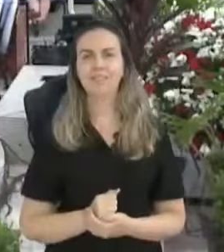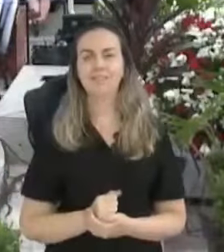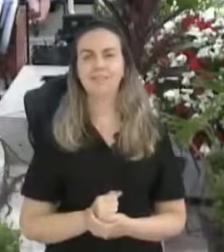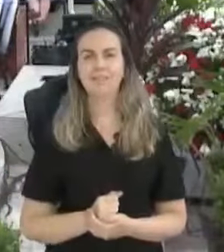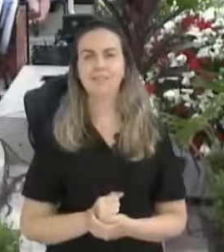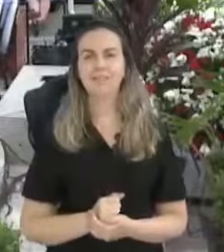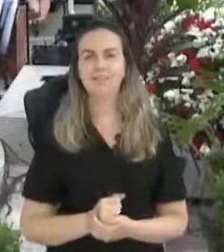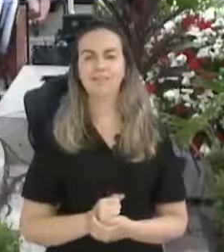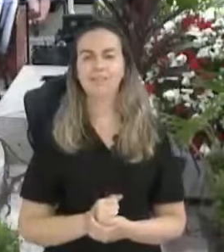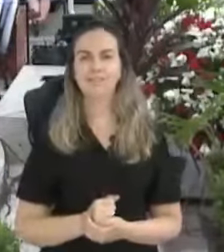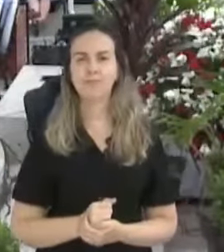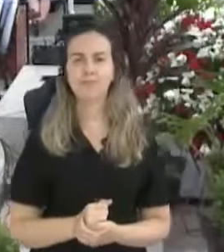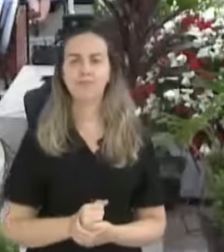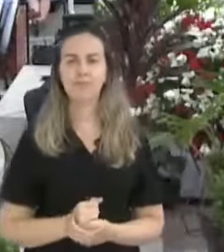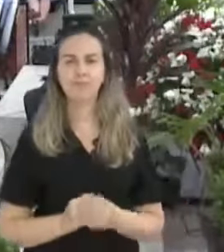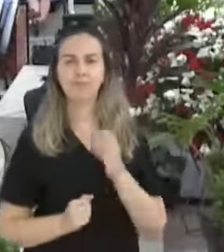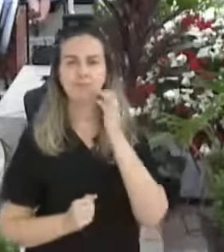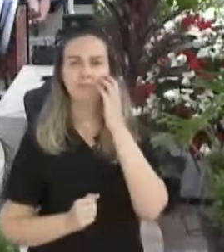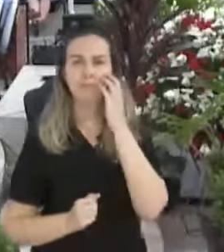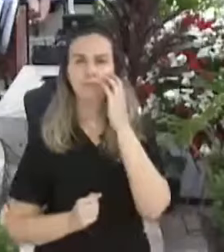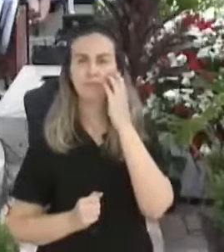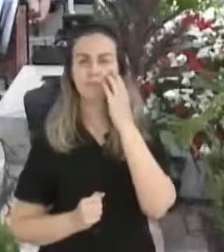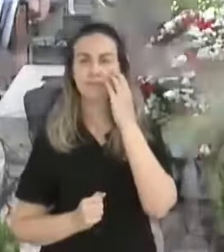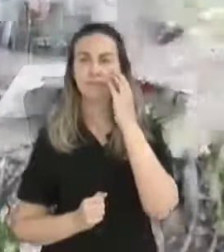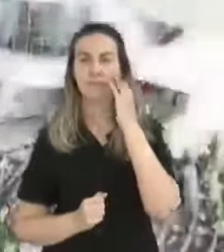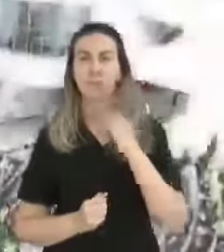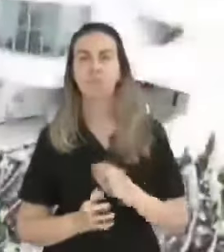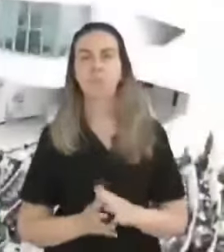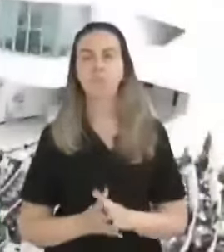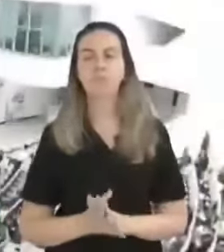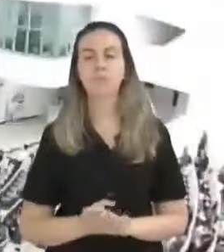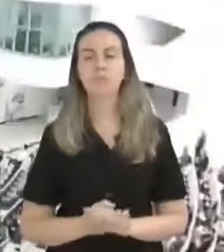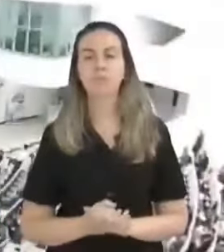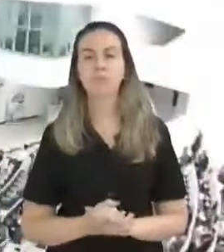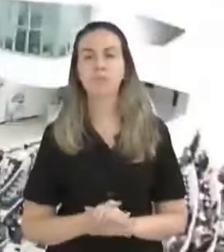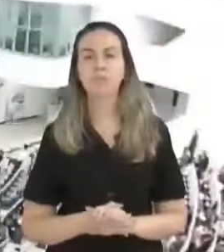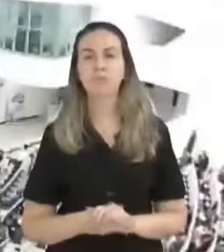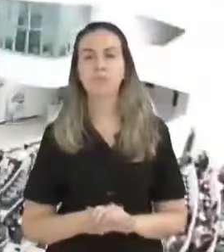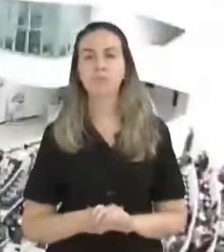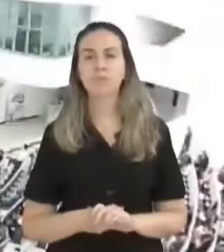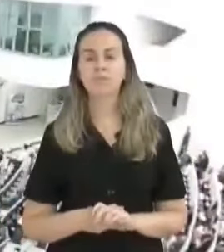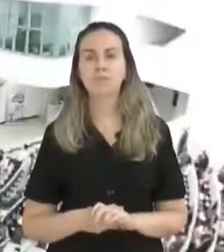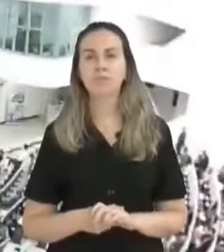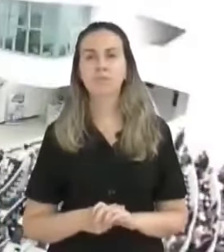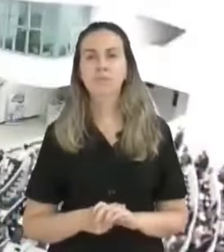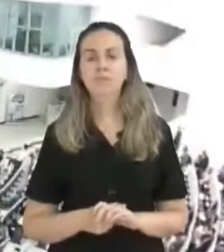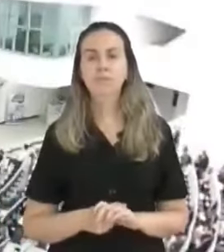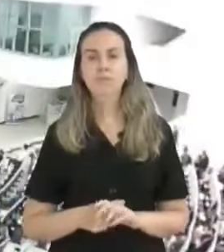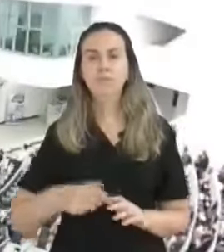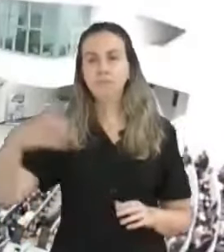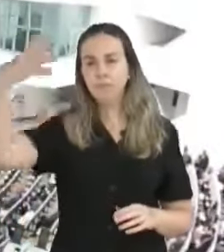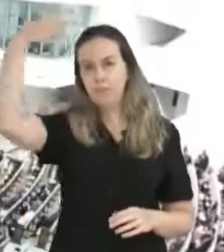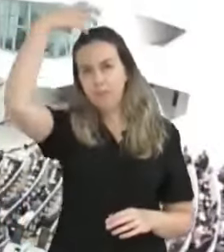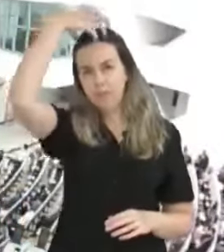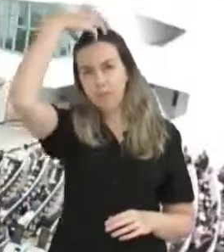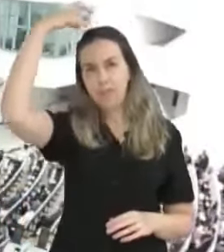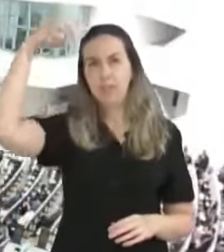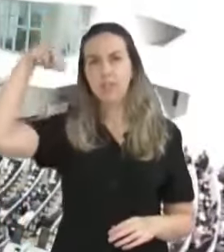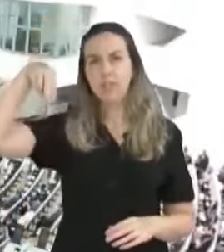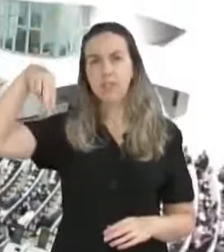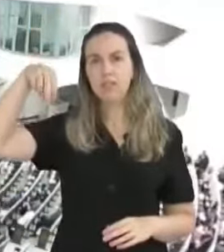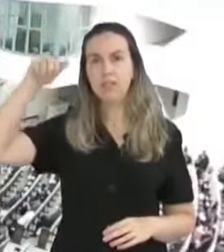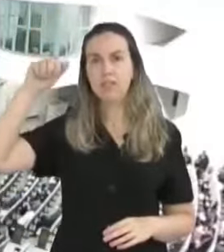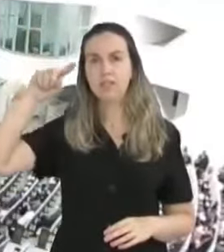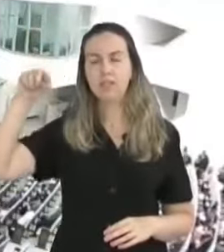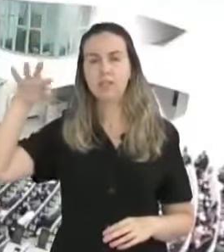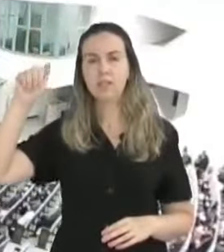Crônicas, no capítulo 15, no versículo 8, que depois que o rei Asa ouviu as palavras